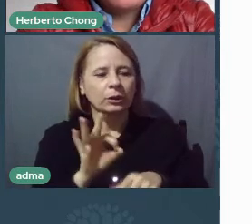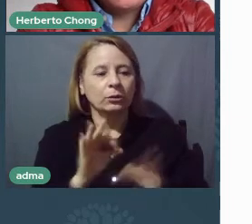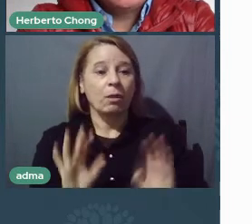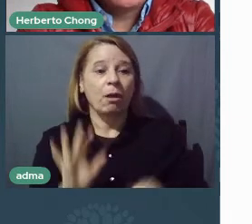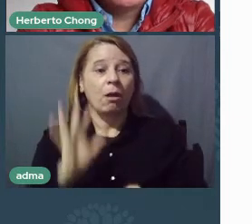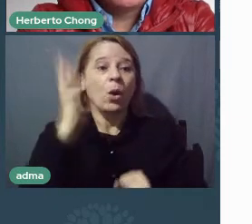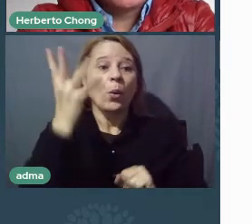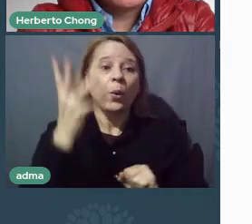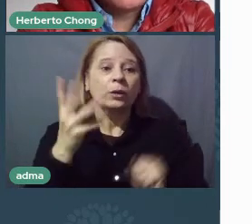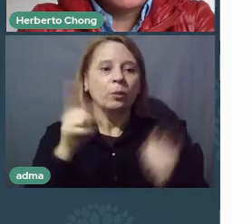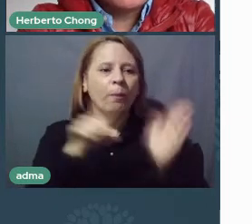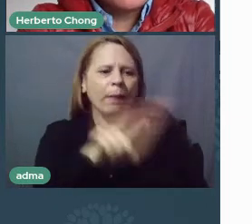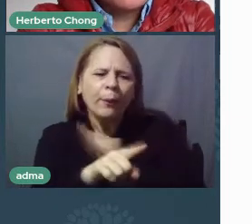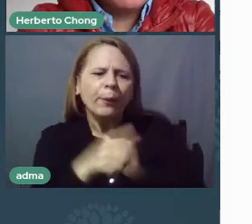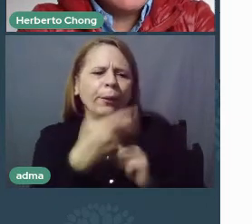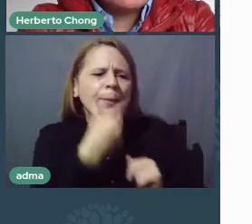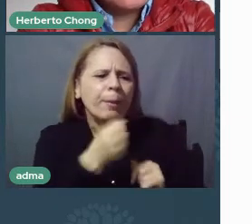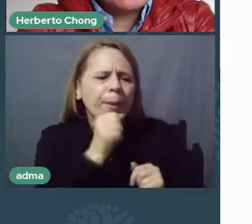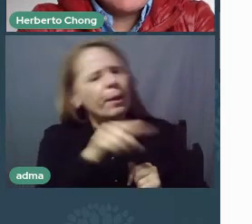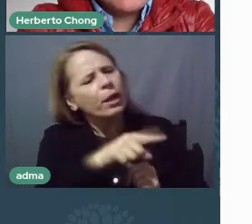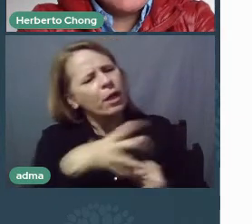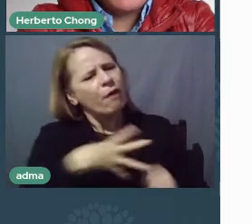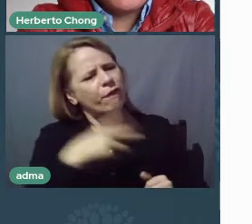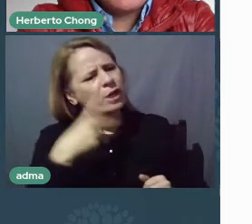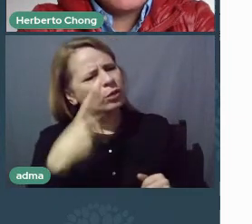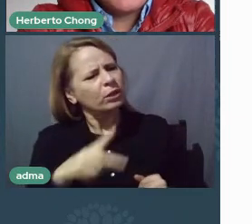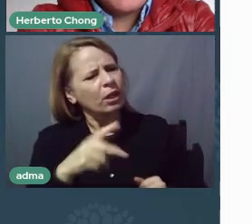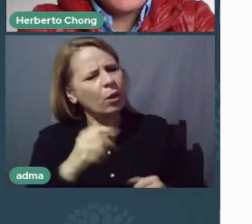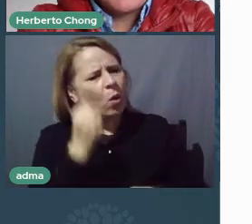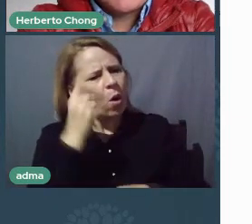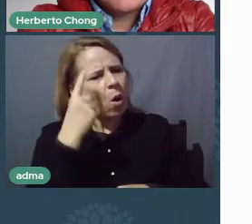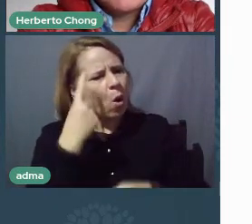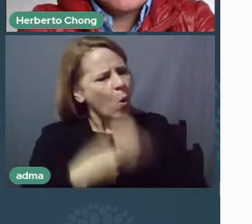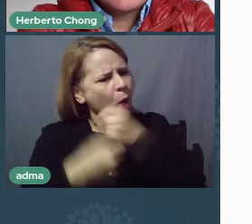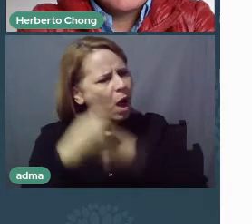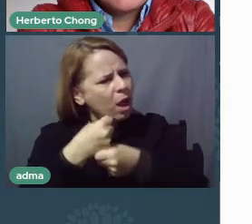seu filho chiou nos últimos 12 meses, seguinte, por favor.